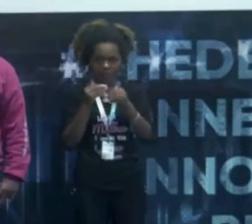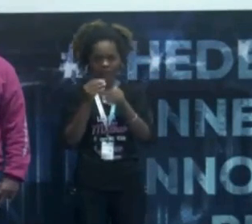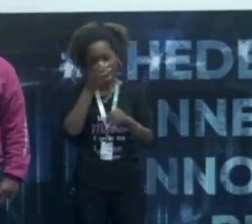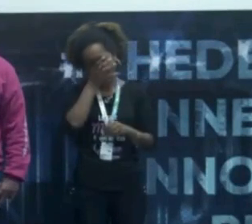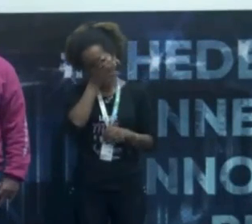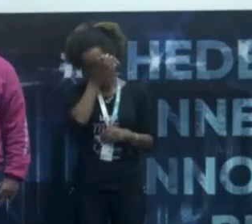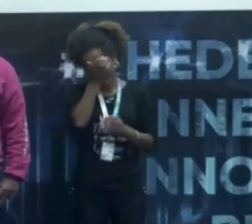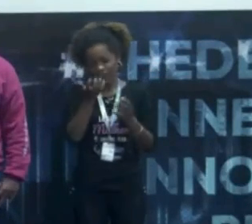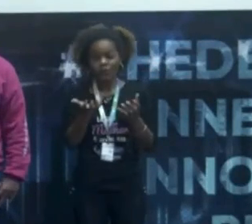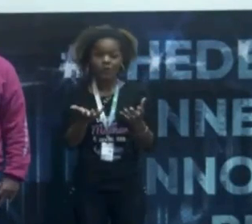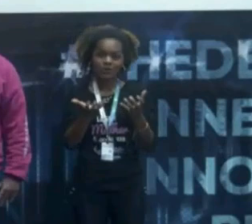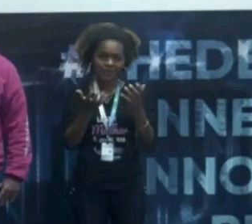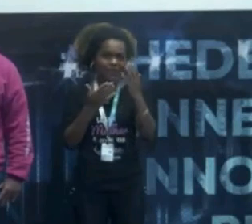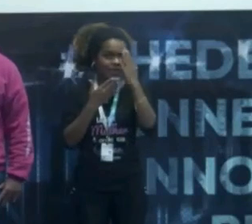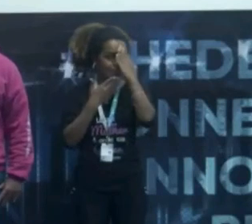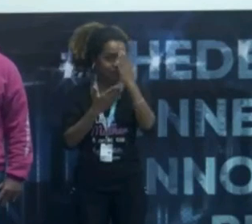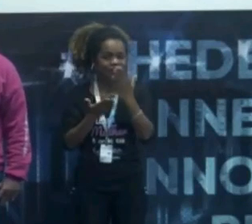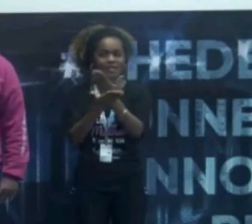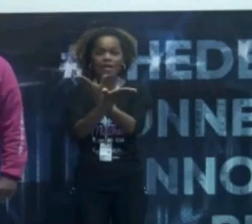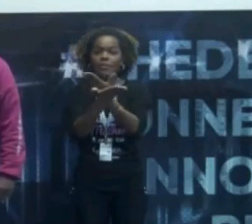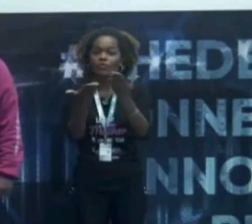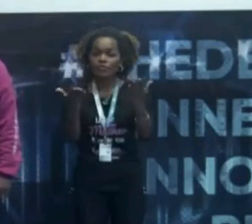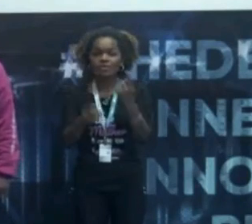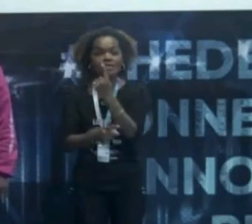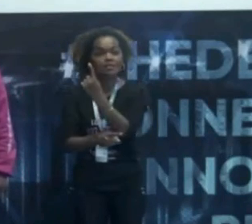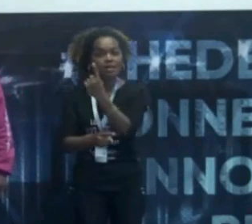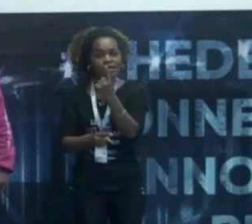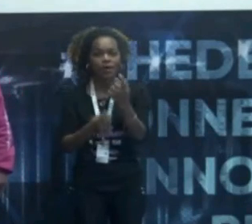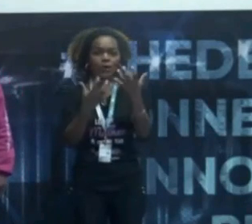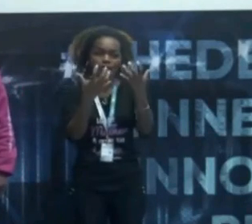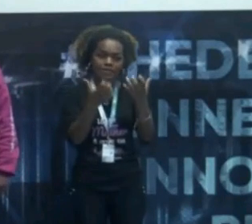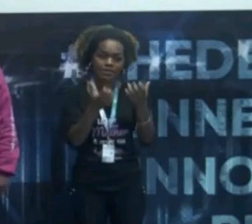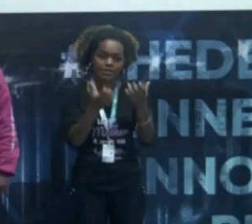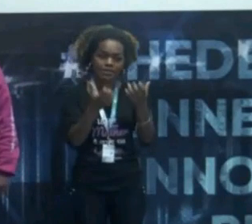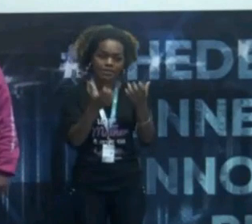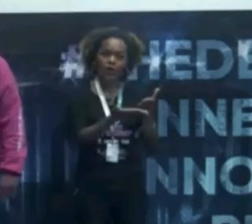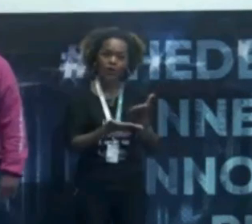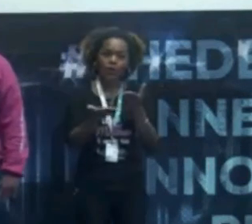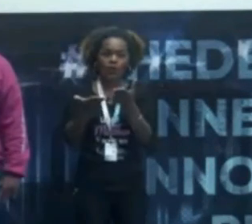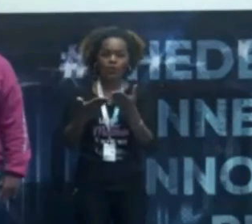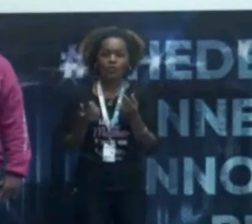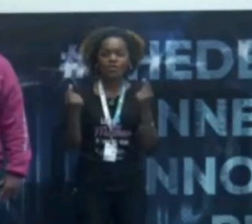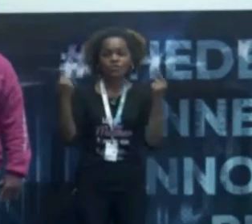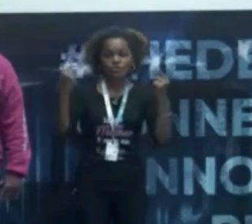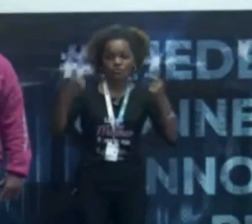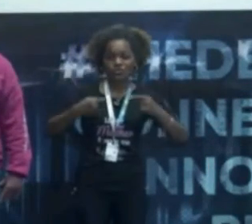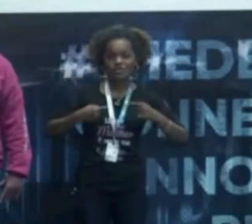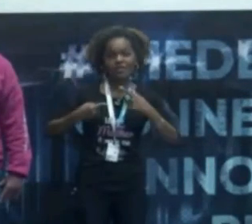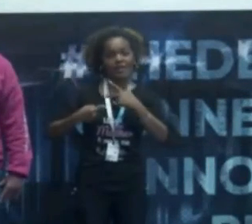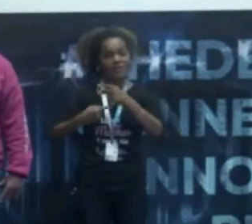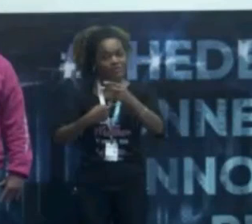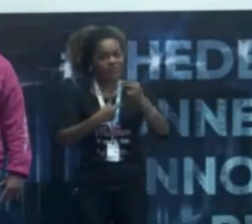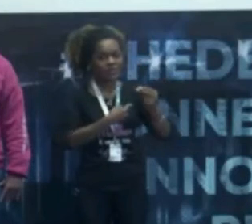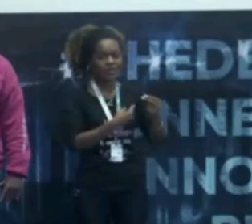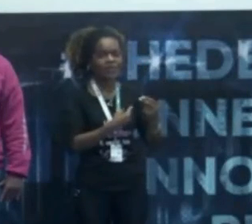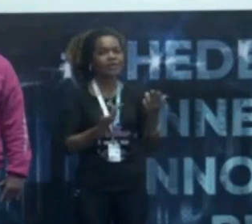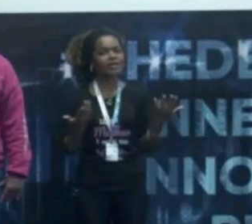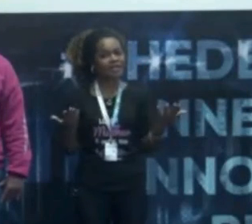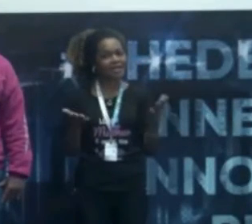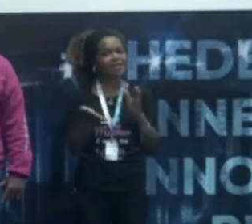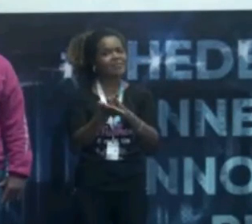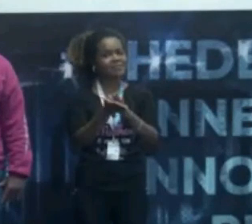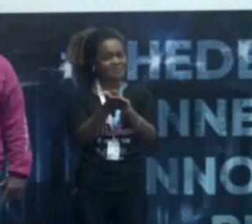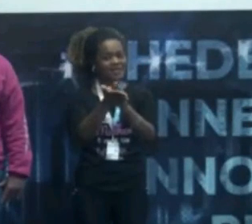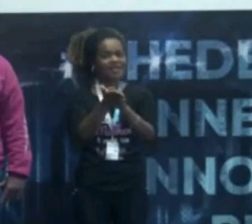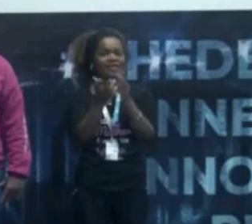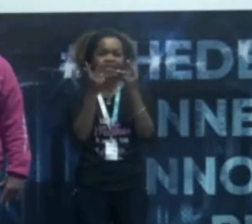né, agradecer por vocês terem aceitado o convite aí, esse desafio. Foram super bem, como o Vini mesmo falou,